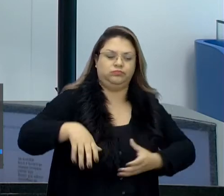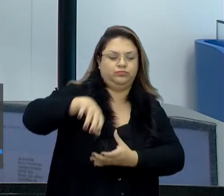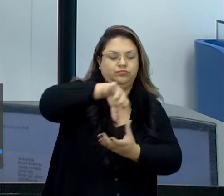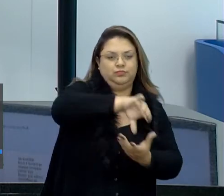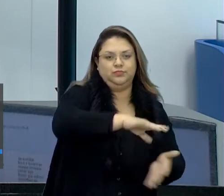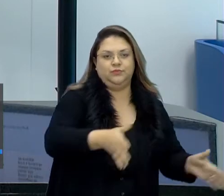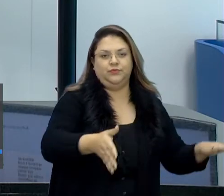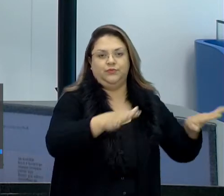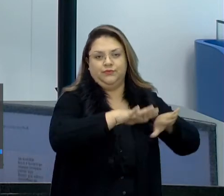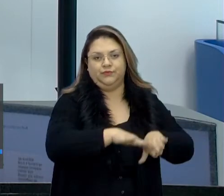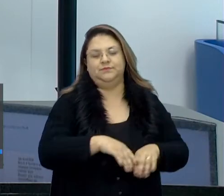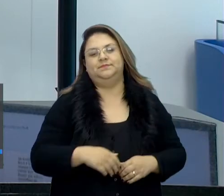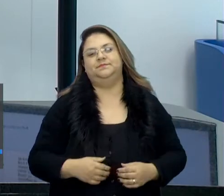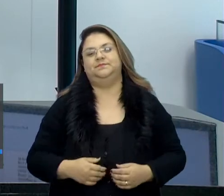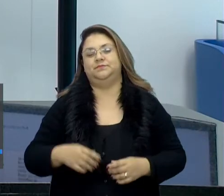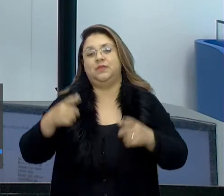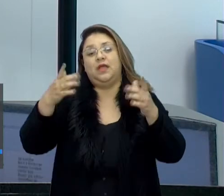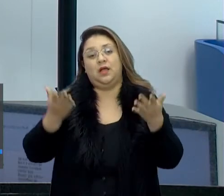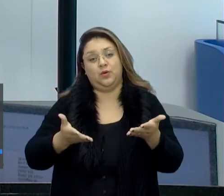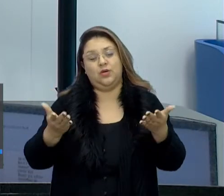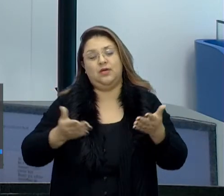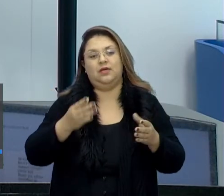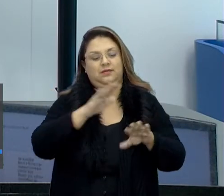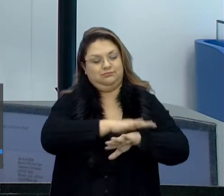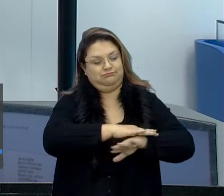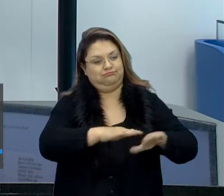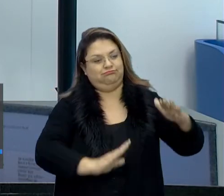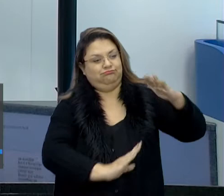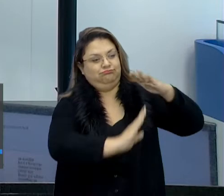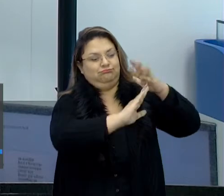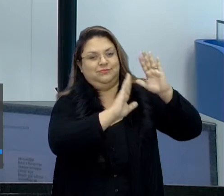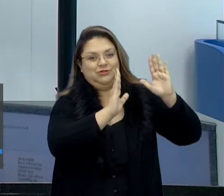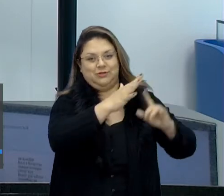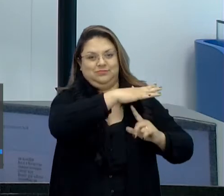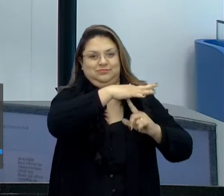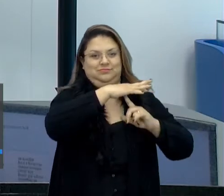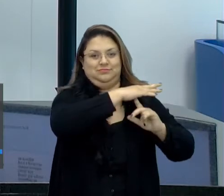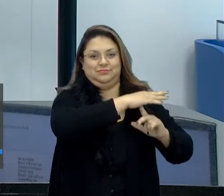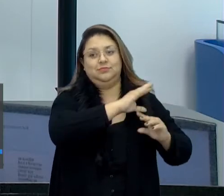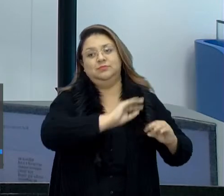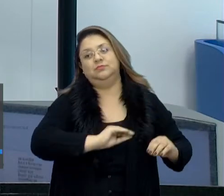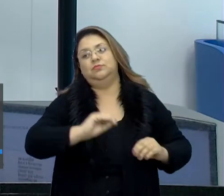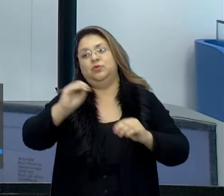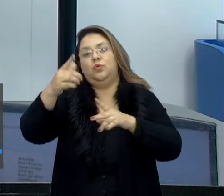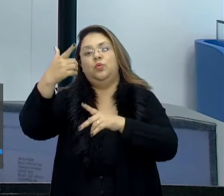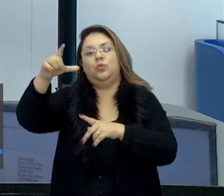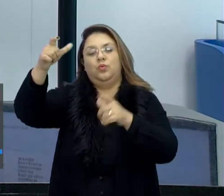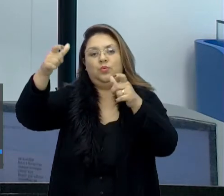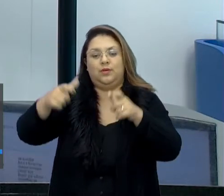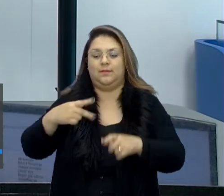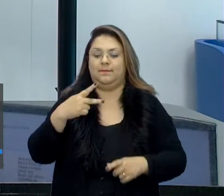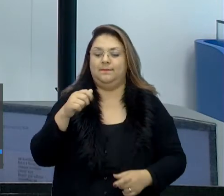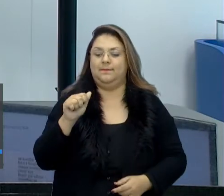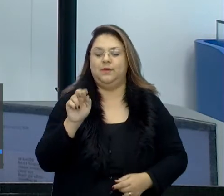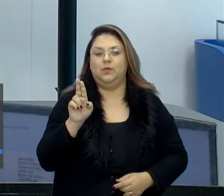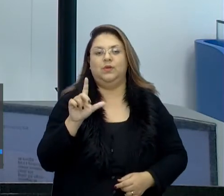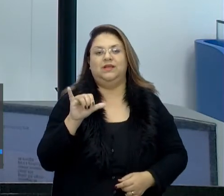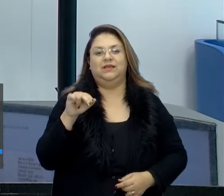Paulínia. Né? Quem é da região, né, conhece ou já ouviu falar ou não ouviu falar, quer dizer, quer dar um olá,